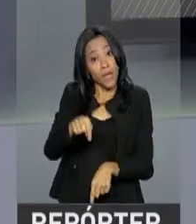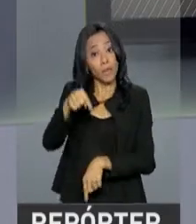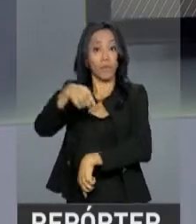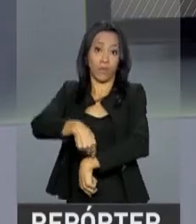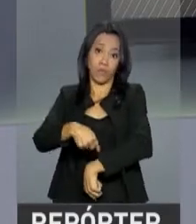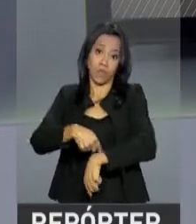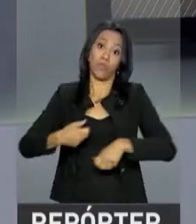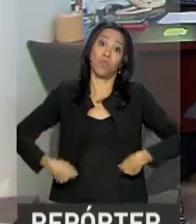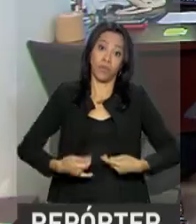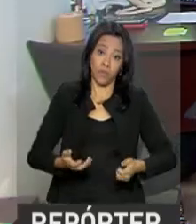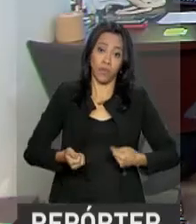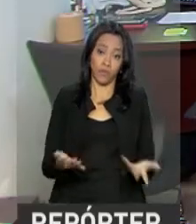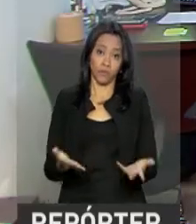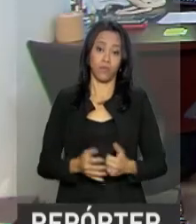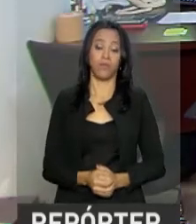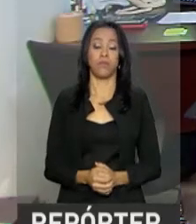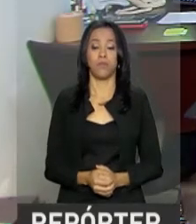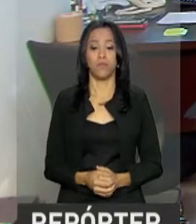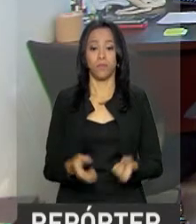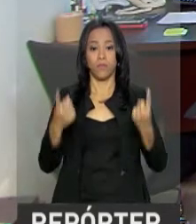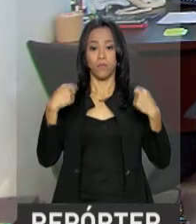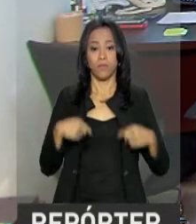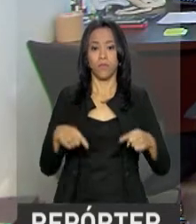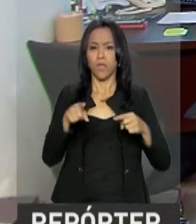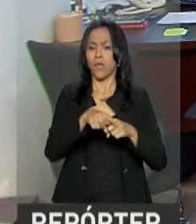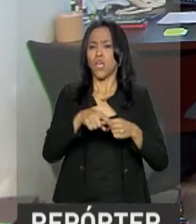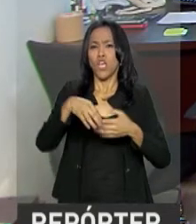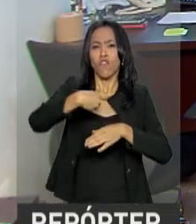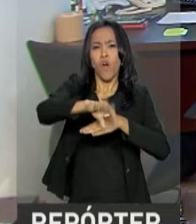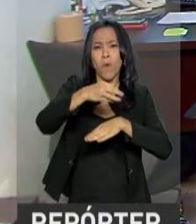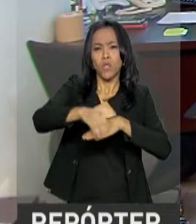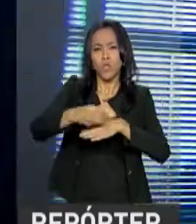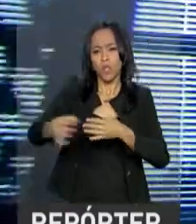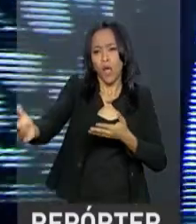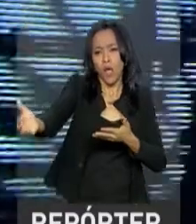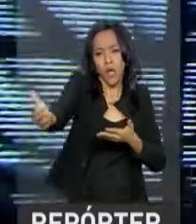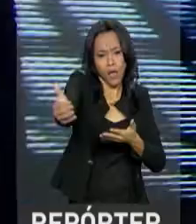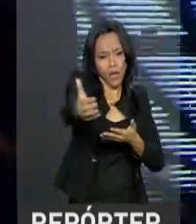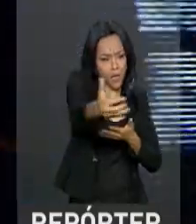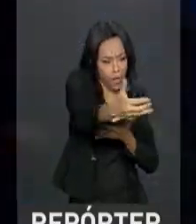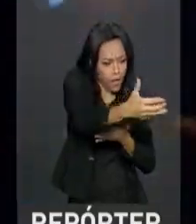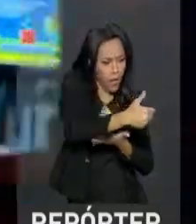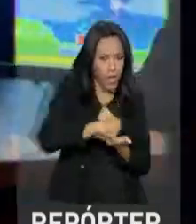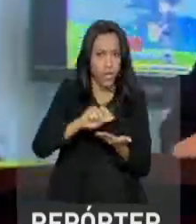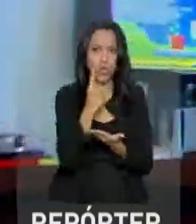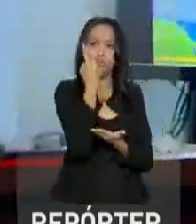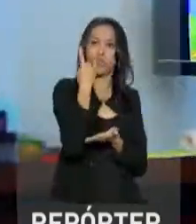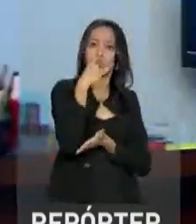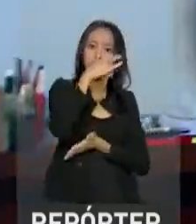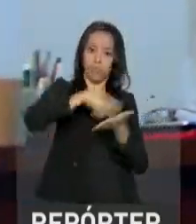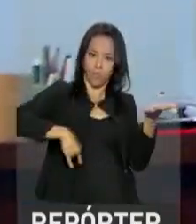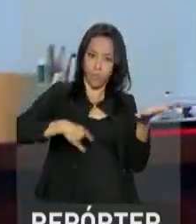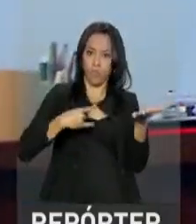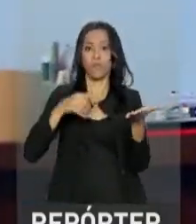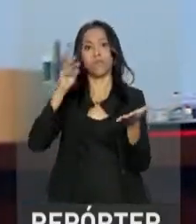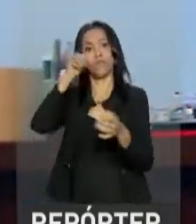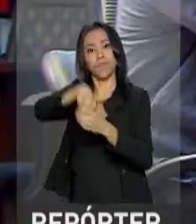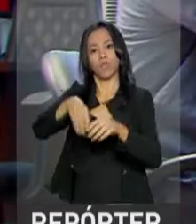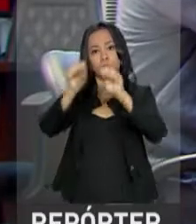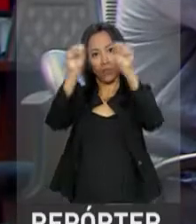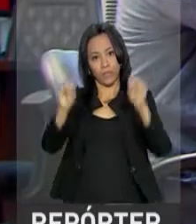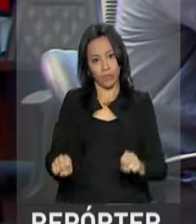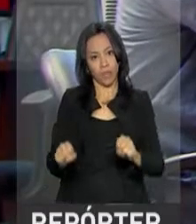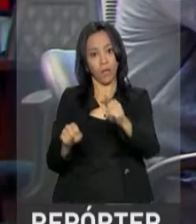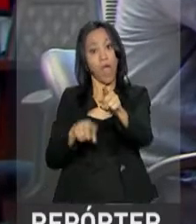custos reunir informações de empresas e trabalhadores em um único sistema este é o